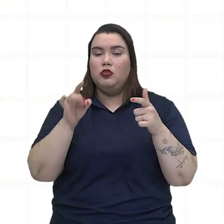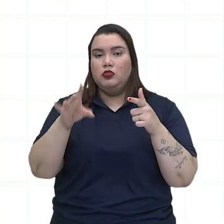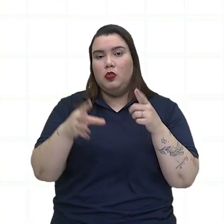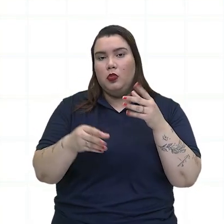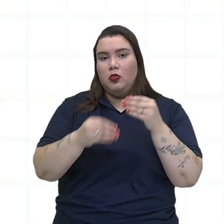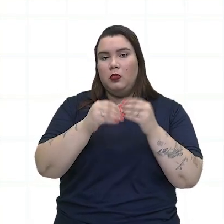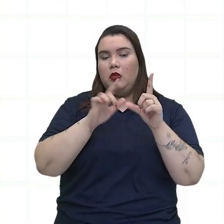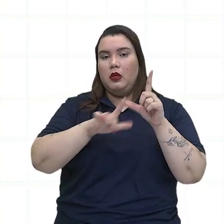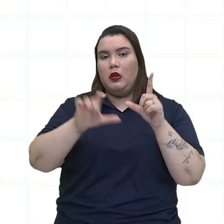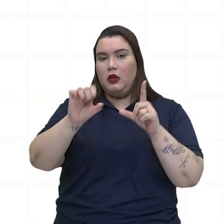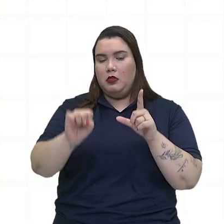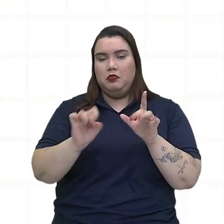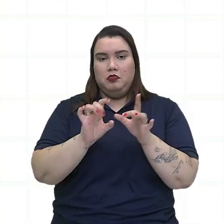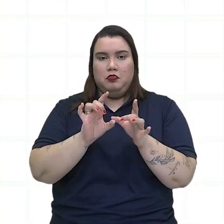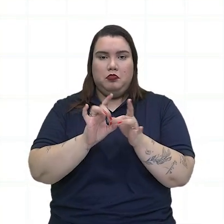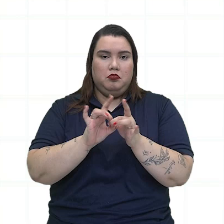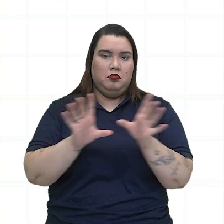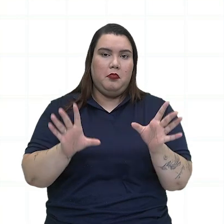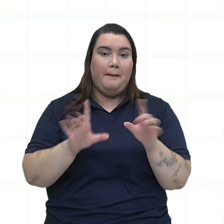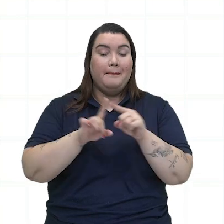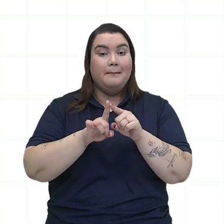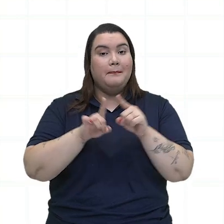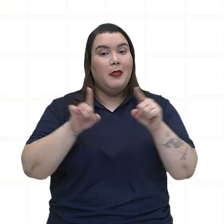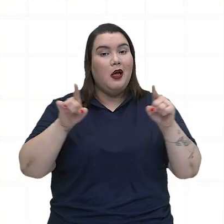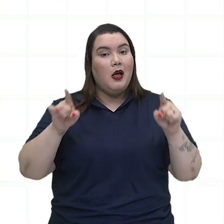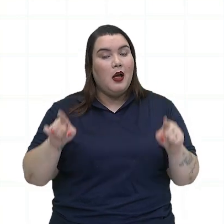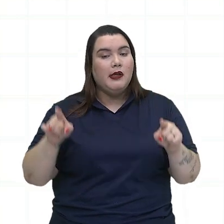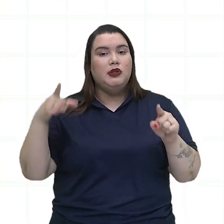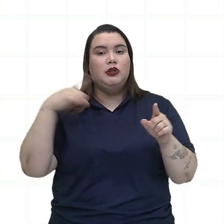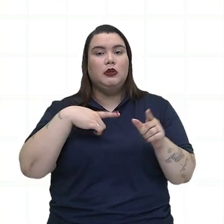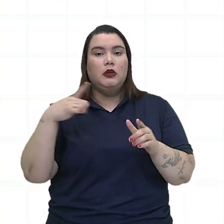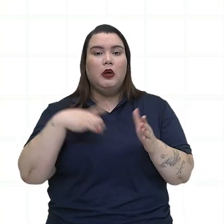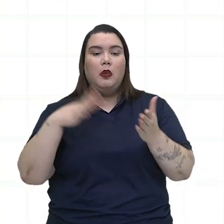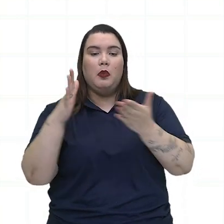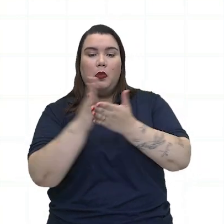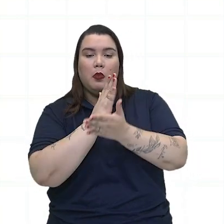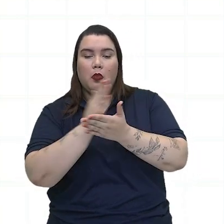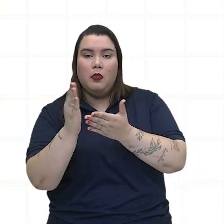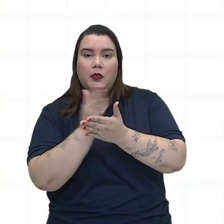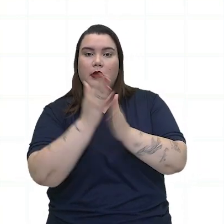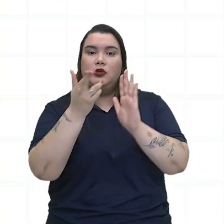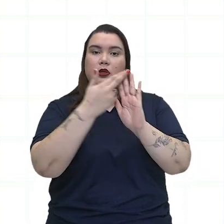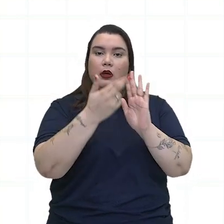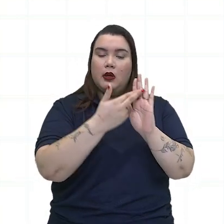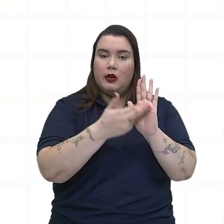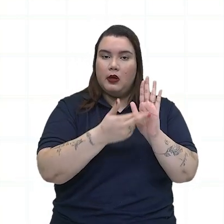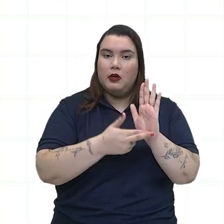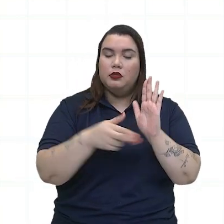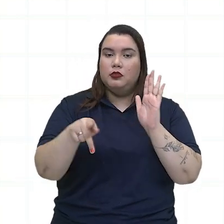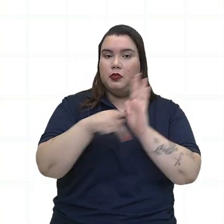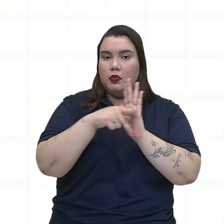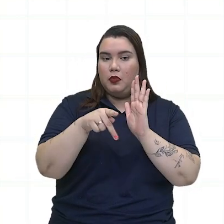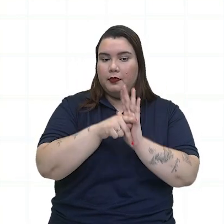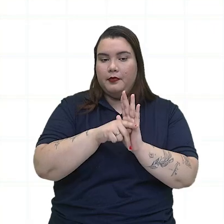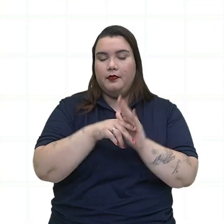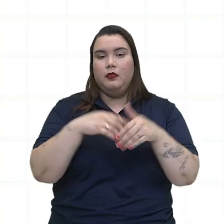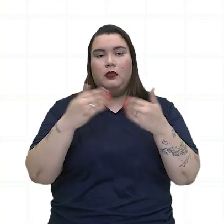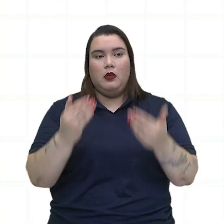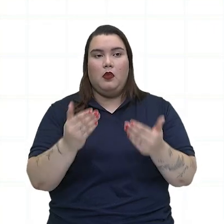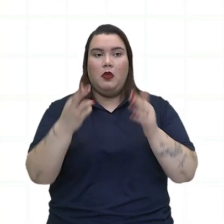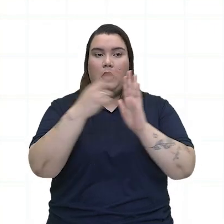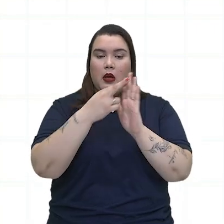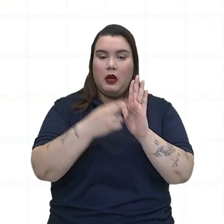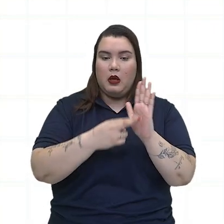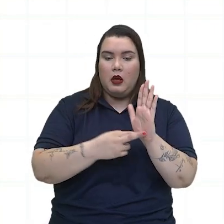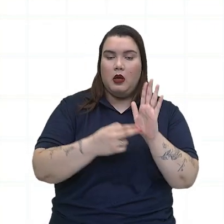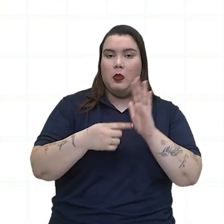colocar o S que está resolvido. Porém, como nós dissemos agora, existem as exceções. E uma delas